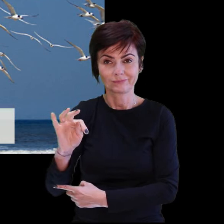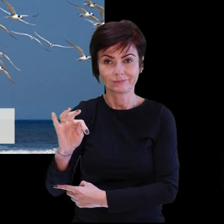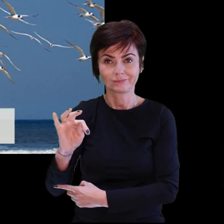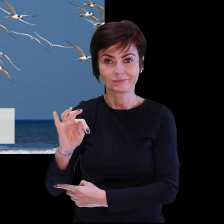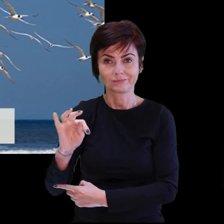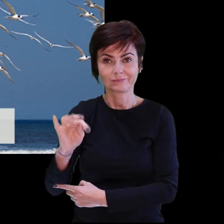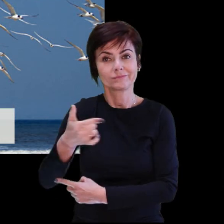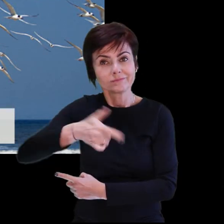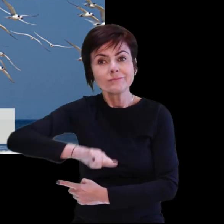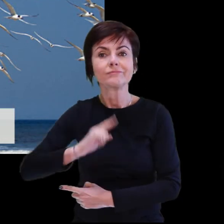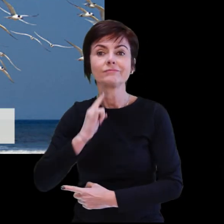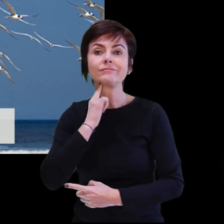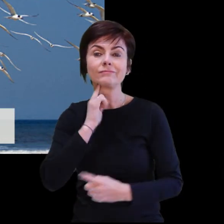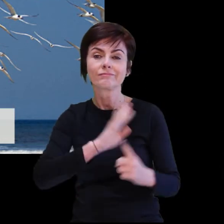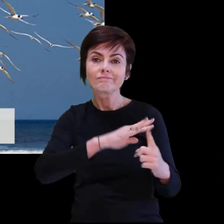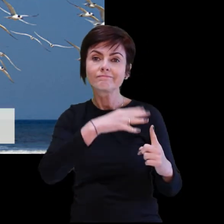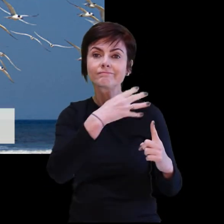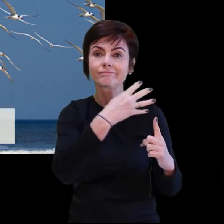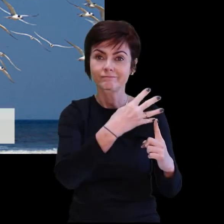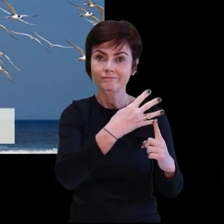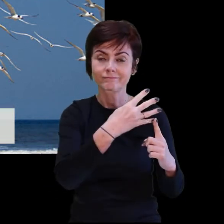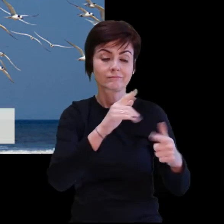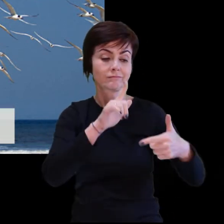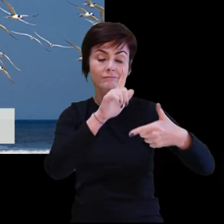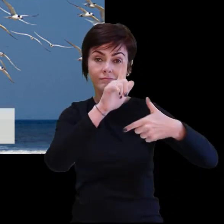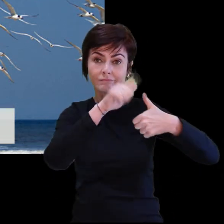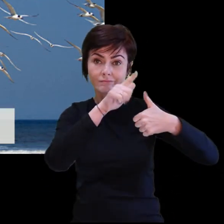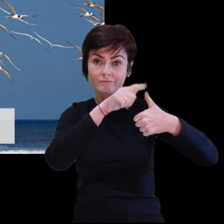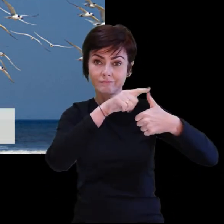organismo que devorou esses peixes vai ficando maior.